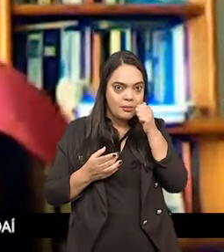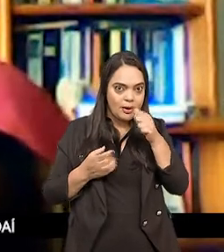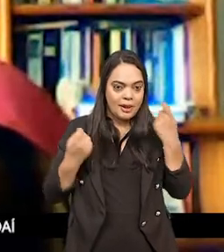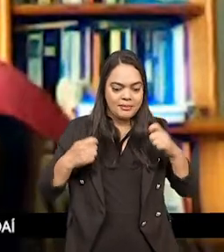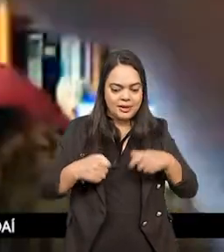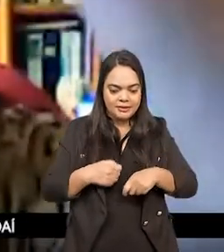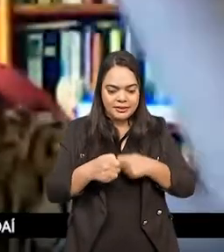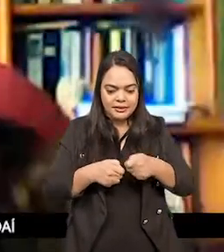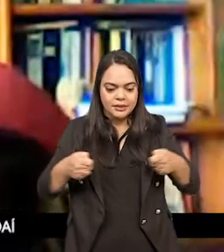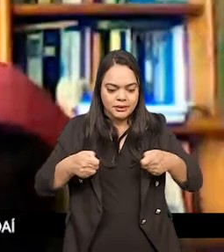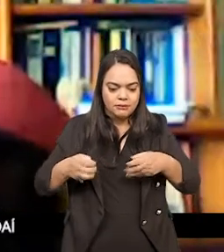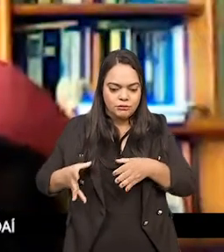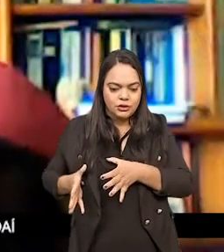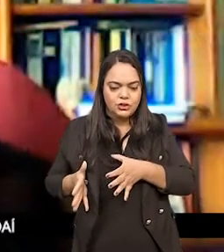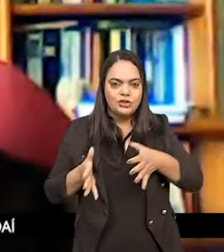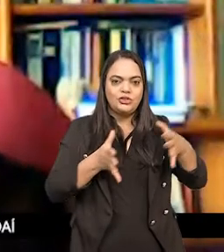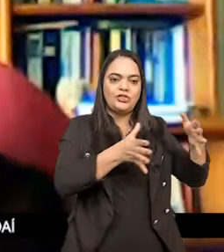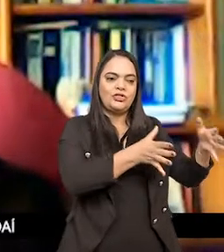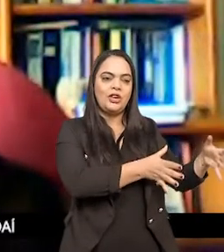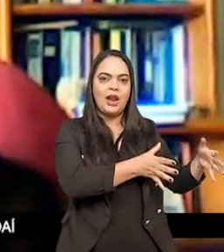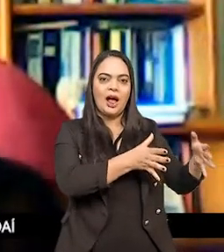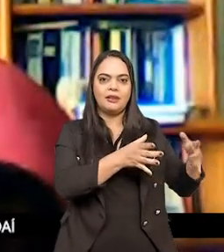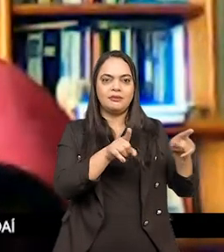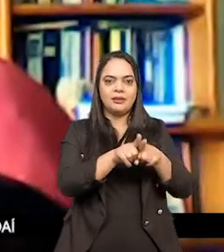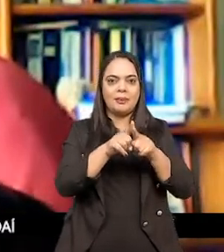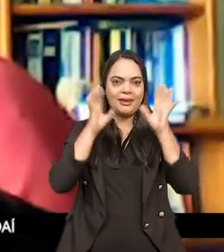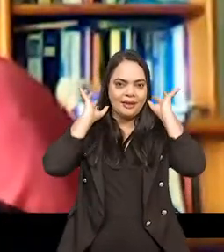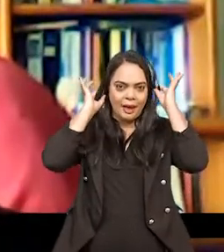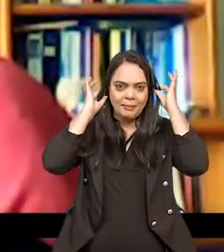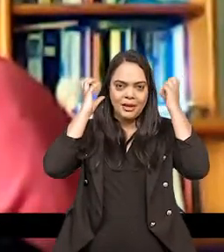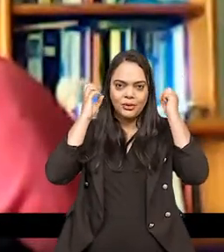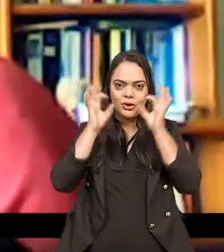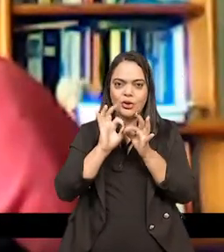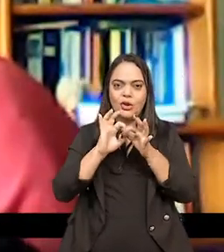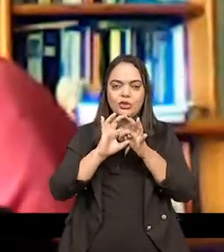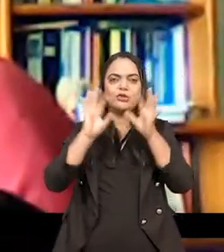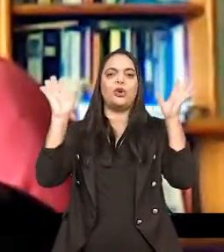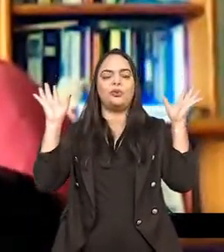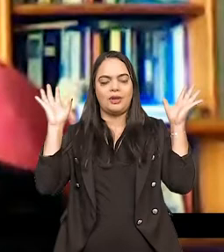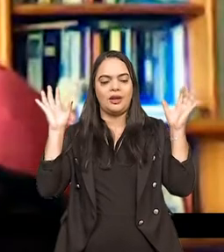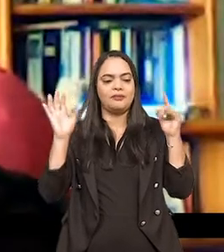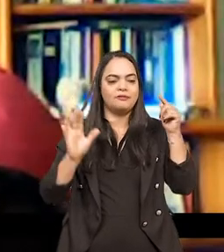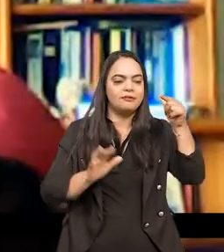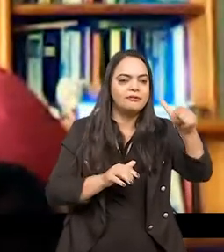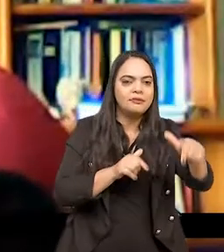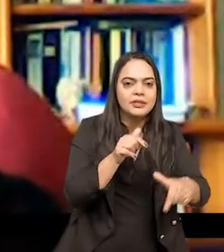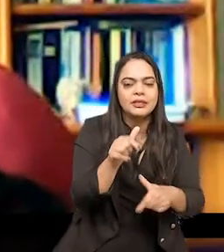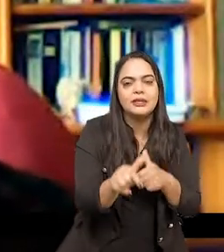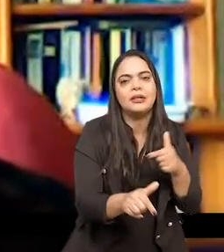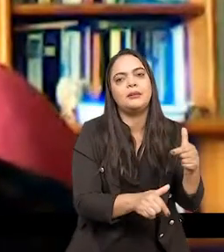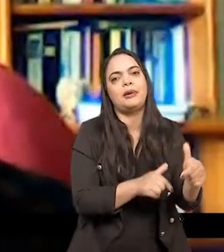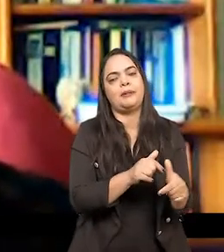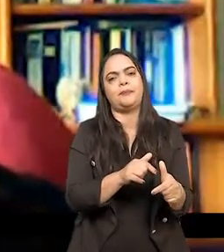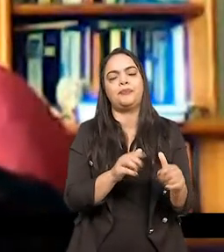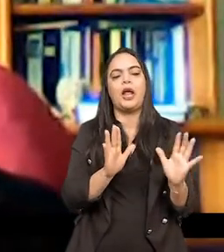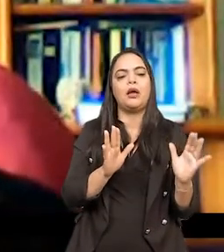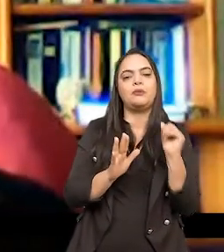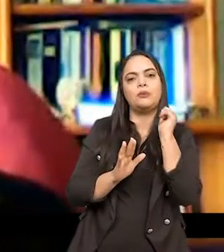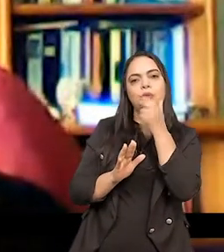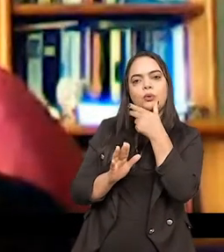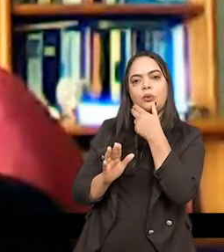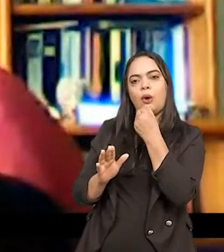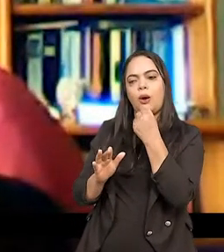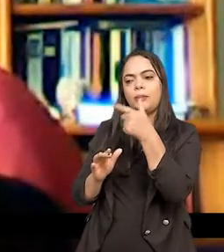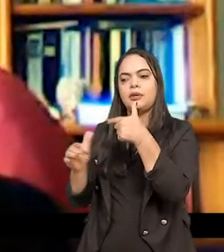né? E daí já soltaram os cabelos também. E daí termina a guerra. Quando termina a guerra, eles